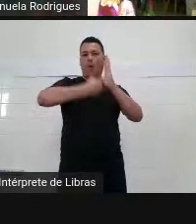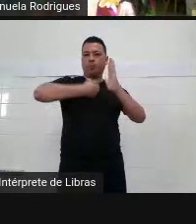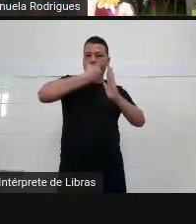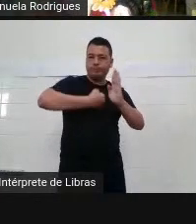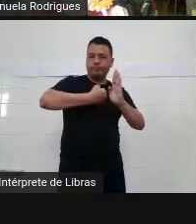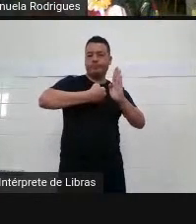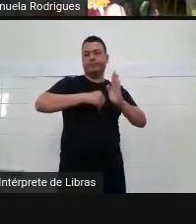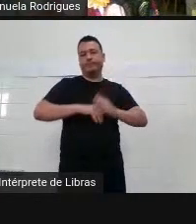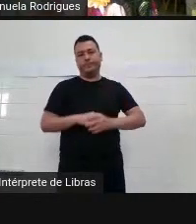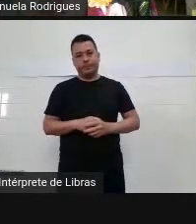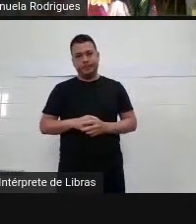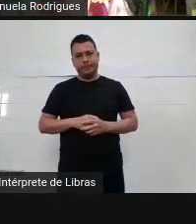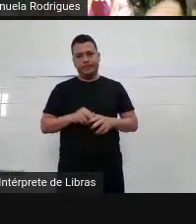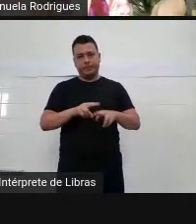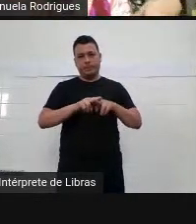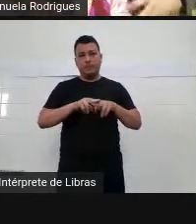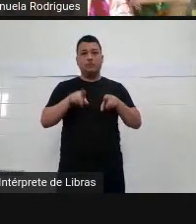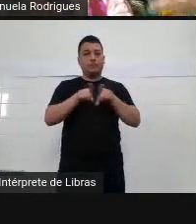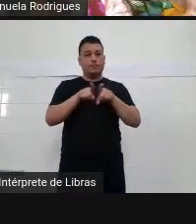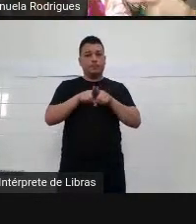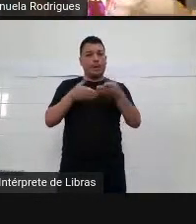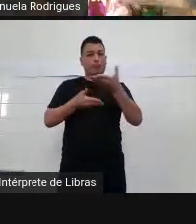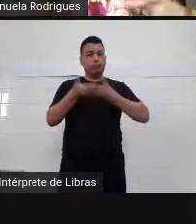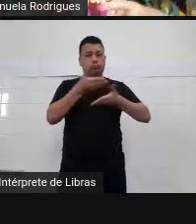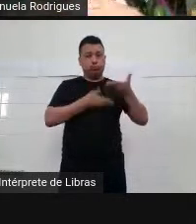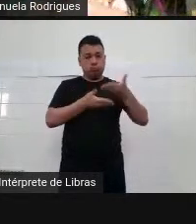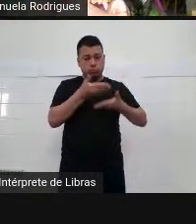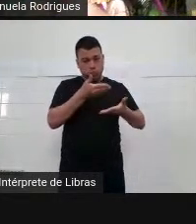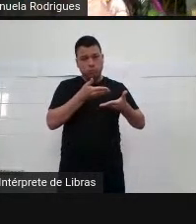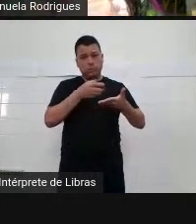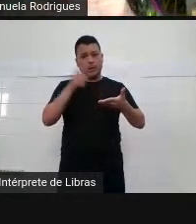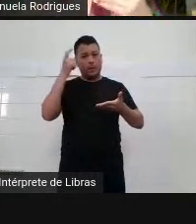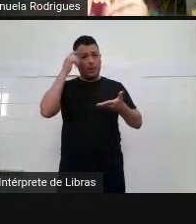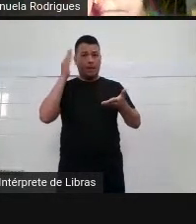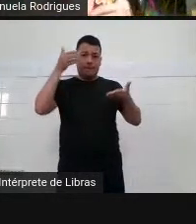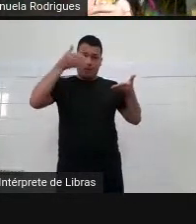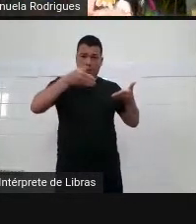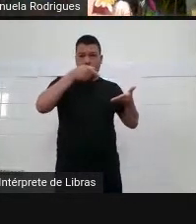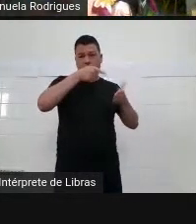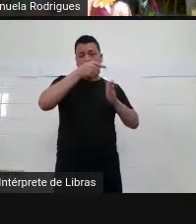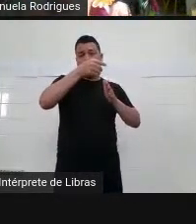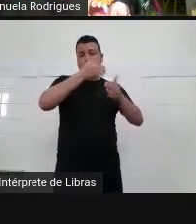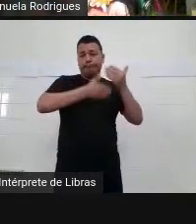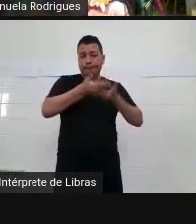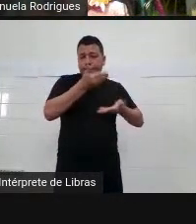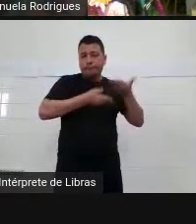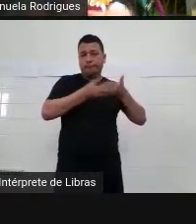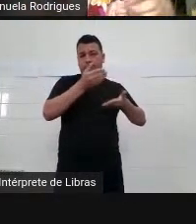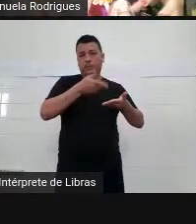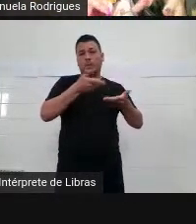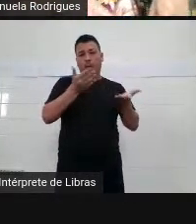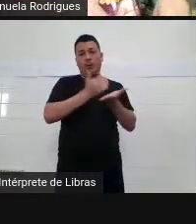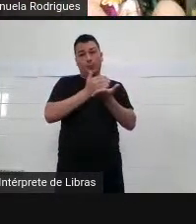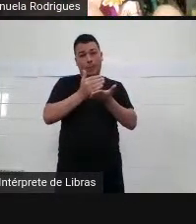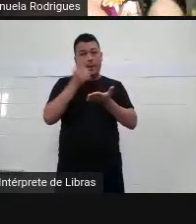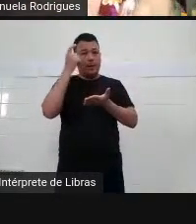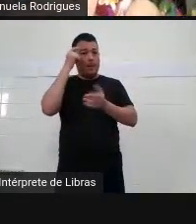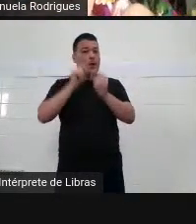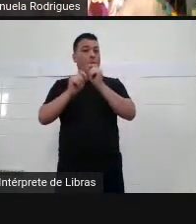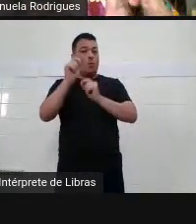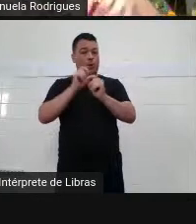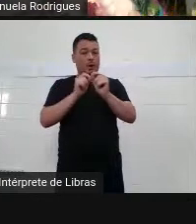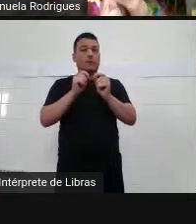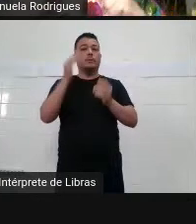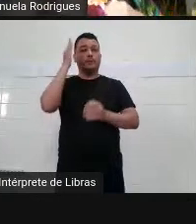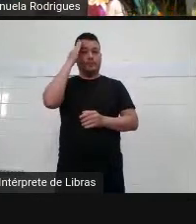é justamente nessa dinâmica, né, ou pensando essa dinâmica, que a gente parte dessa ideia de entender